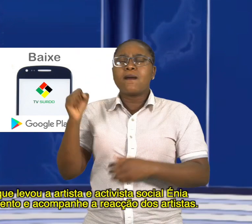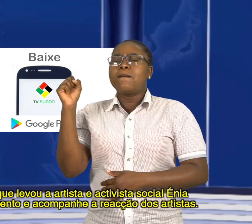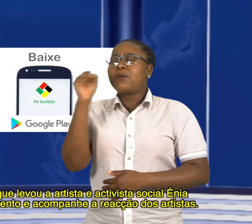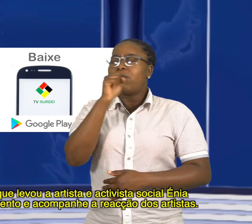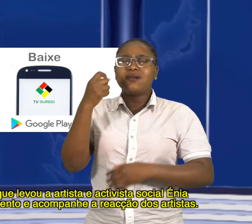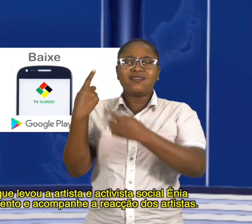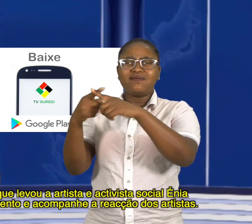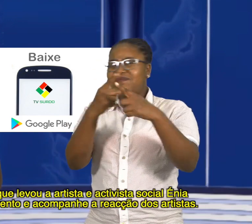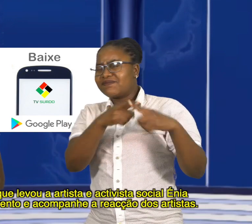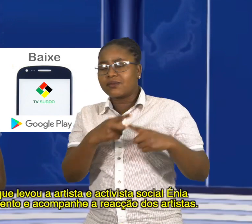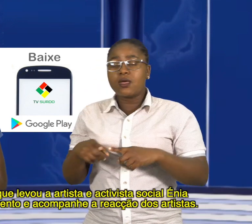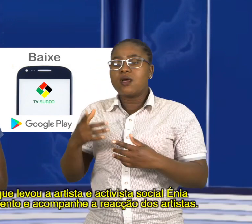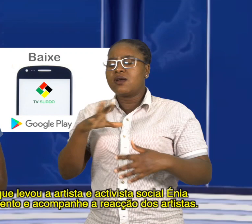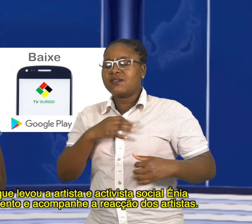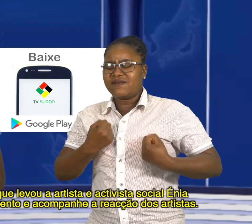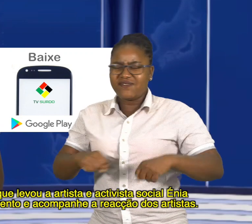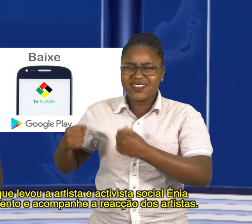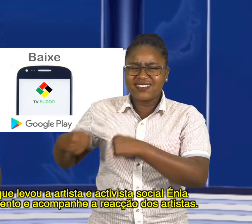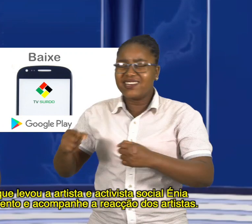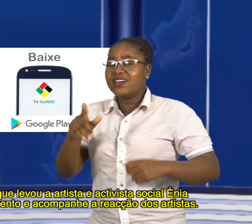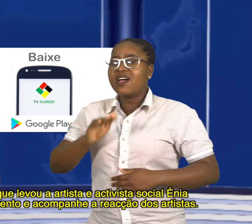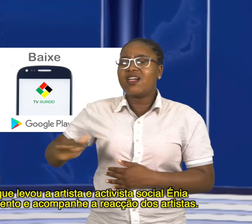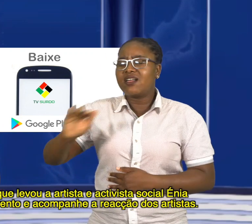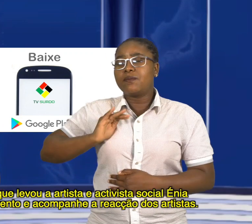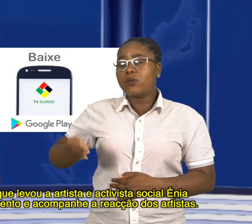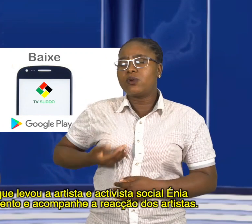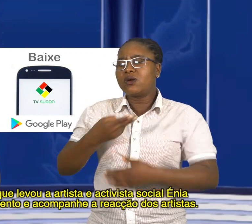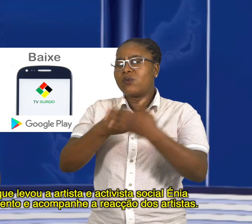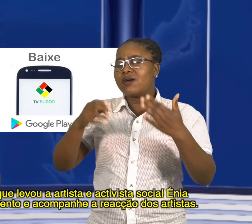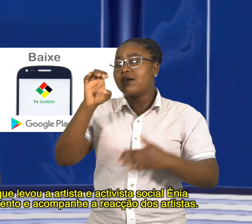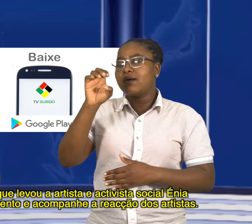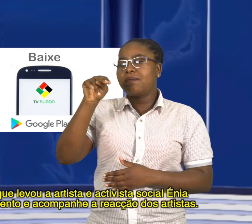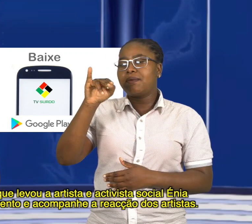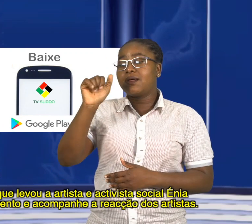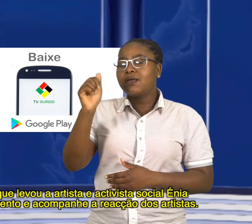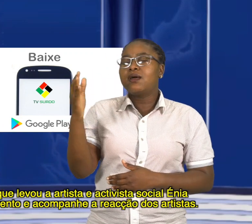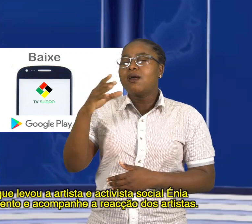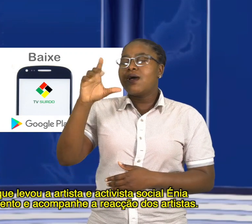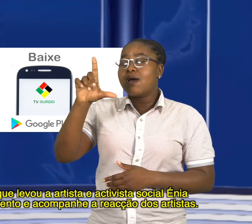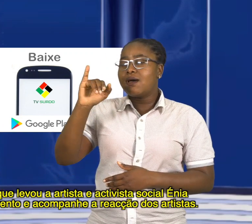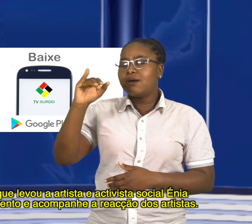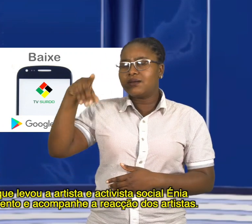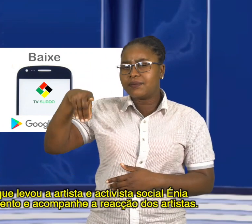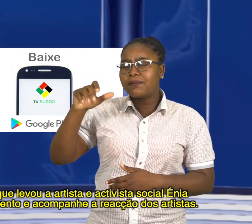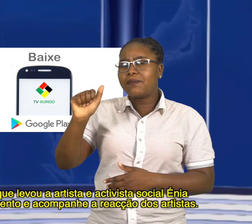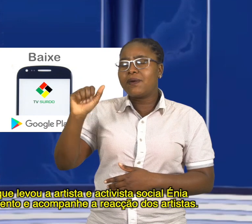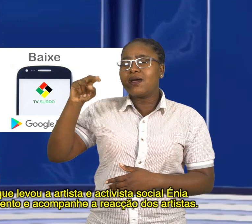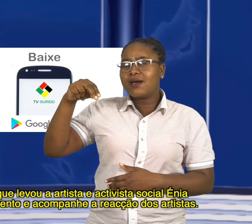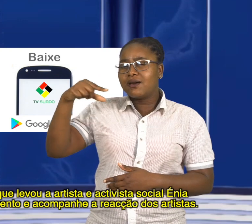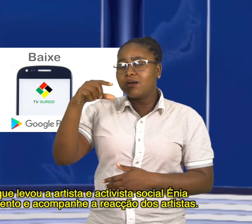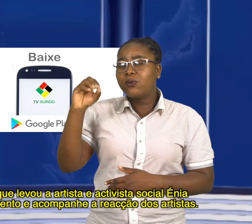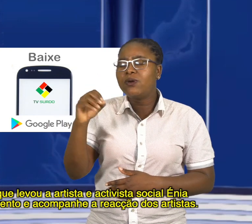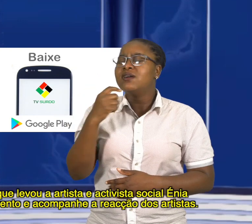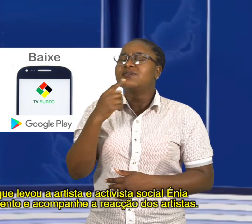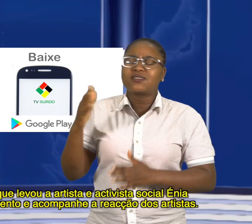Na peça a seguir, veja o que levou a artista e ativista social Enia Lipanga a organizar este evento